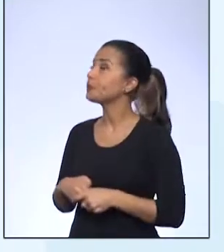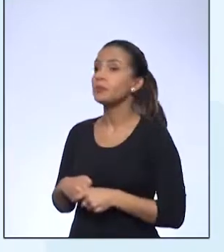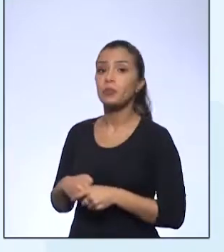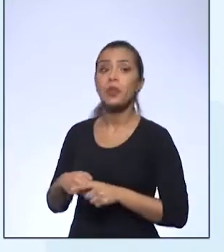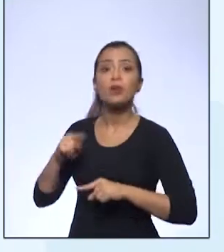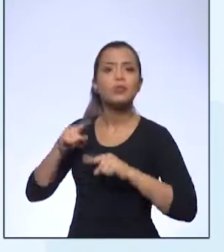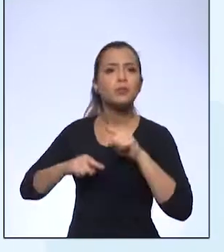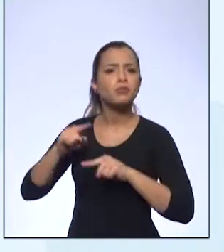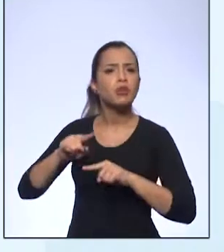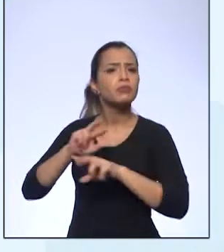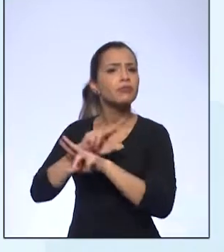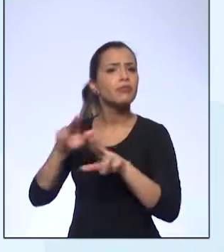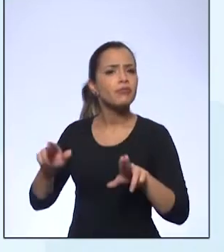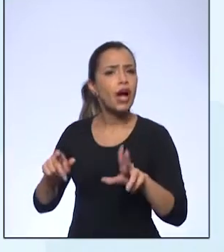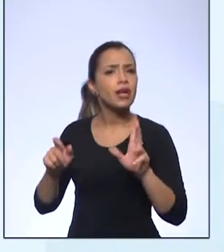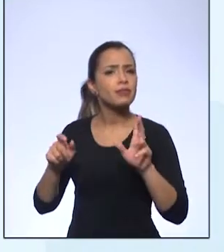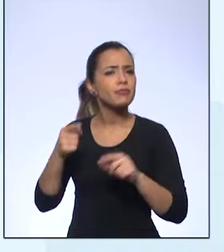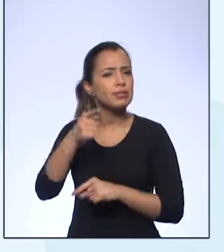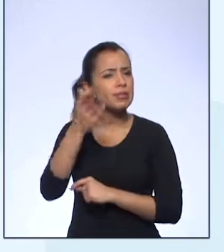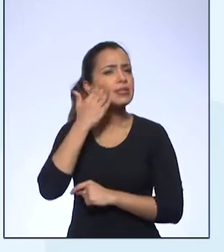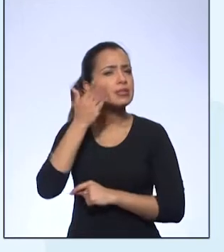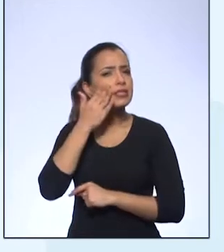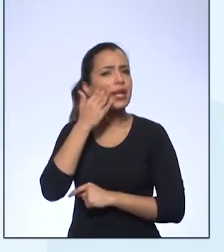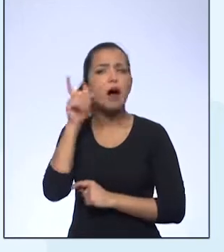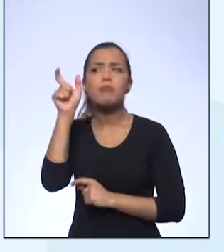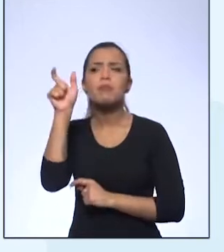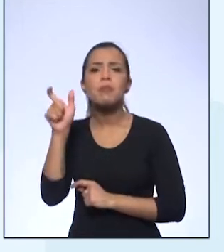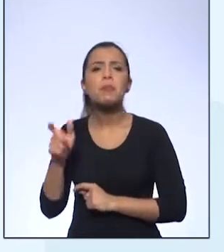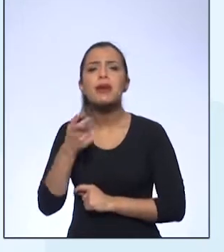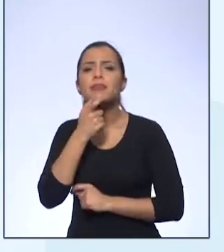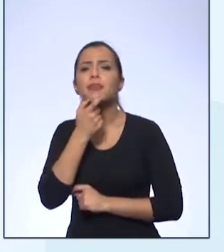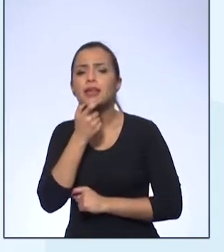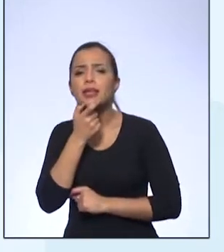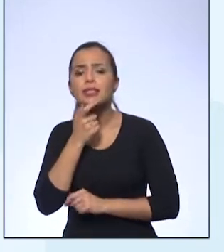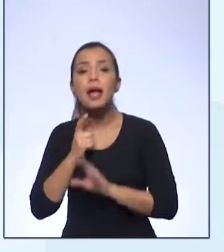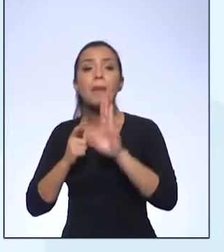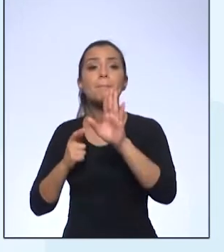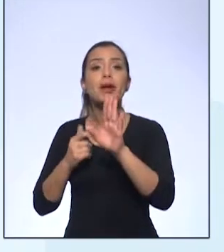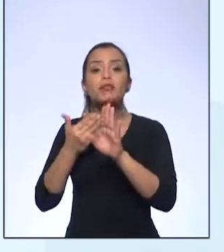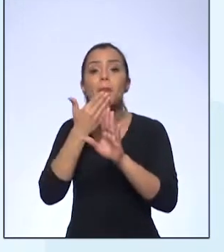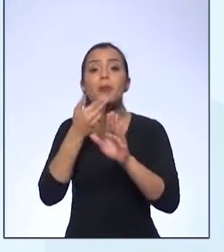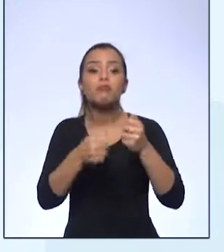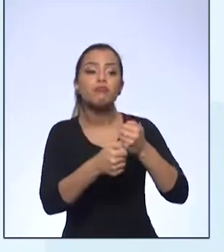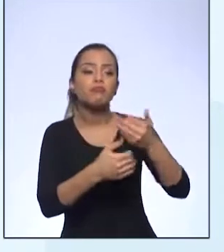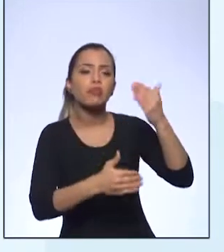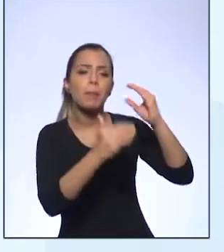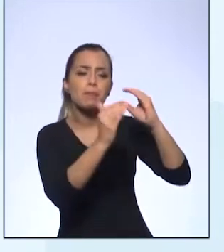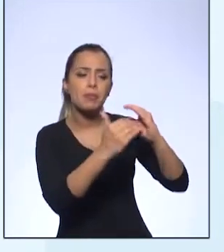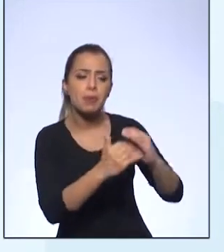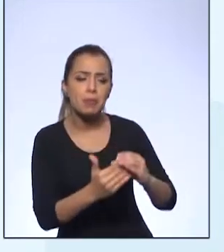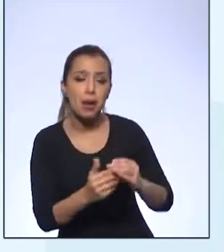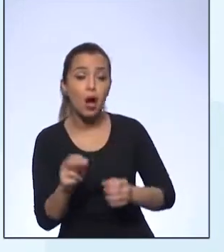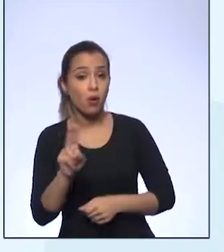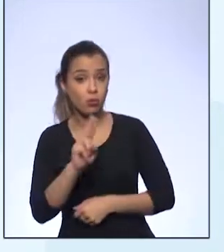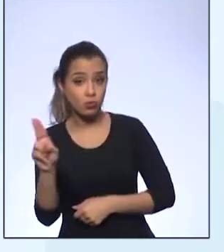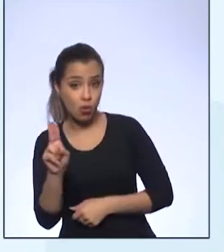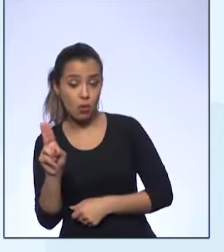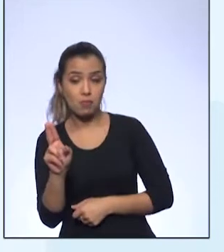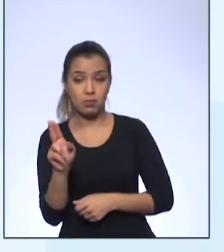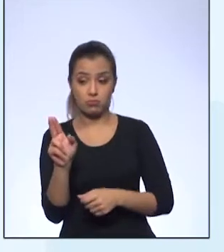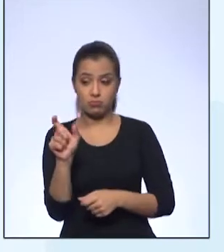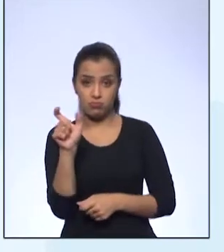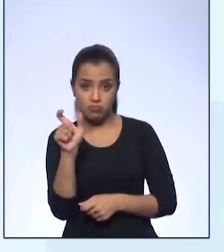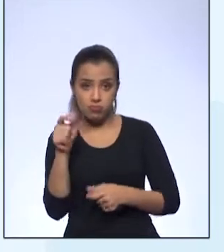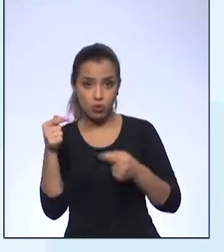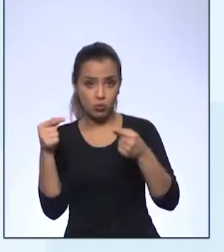que provavelmente vocês sabem o nome em inglês, certo? Mas vou pedir para que vocês escrevam no chat, não só os objetos que estão aí. Eu quero